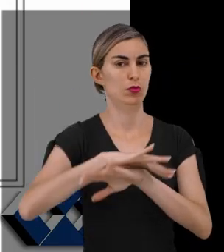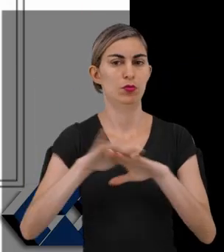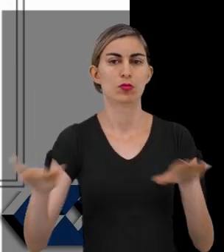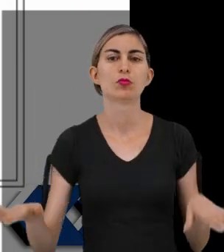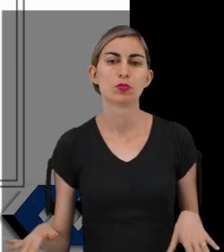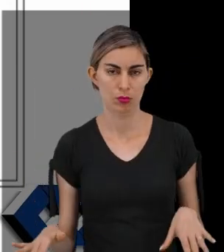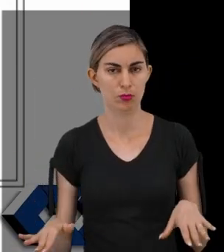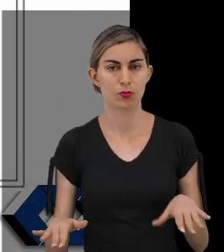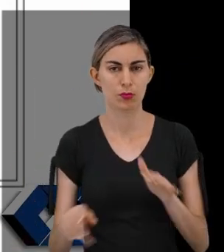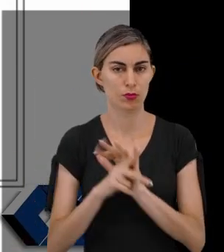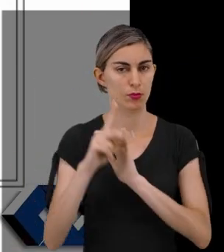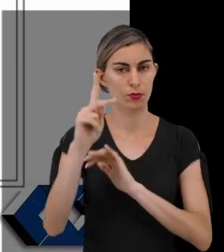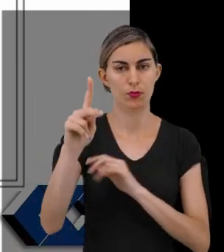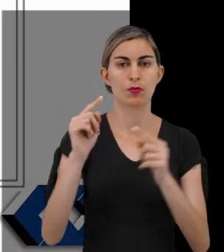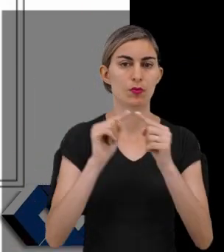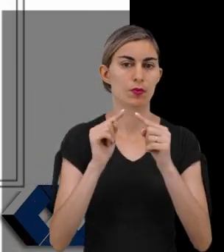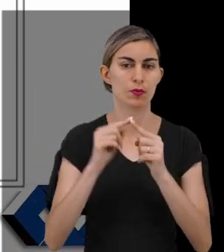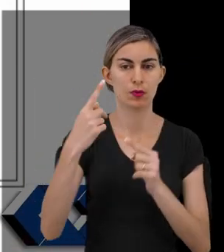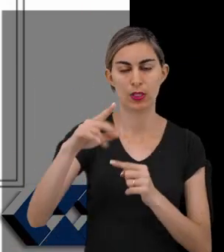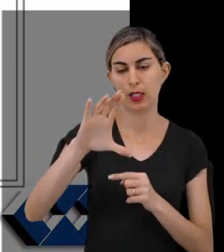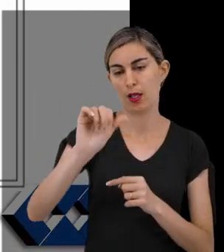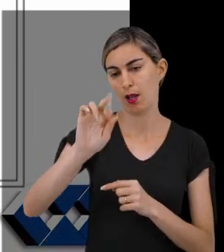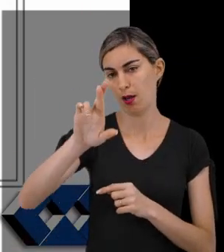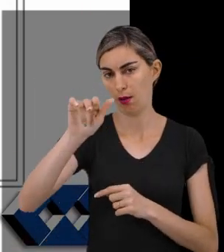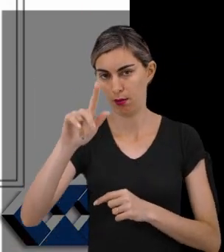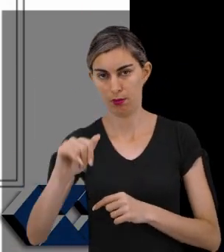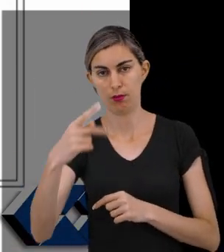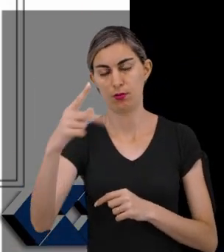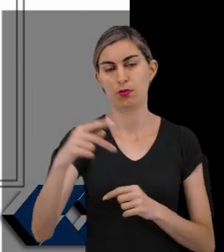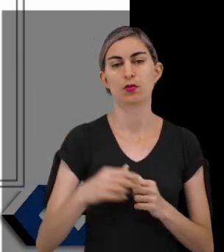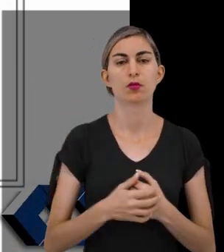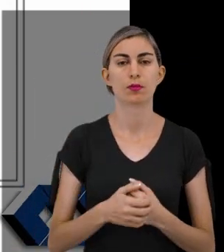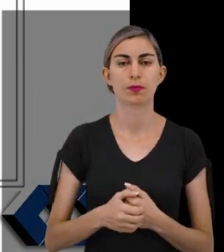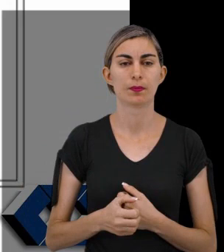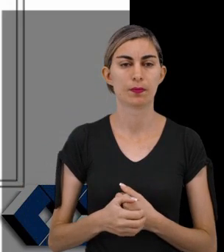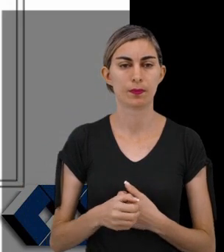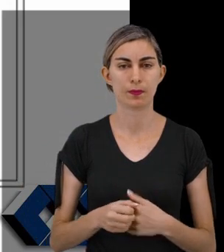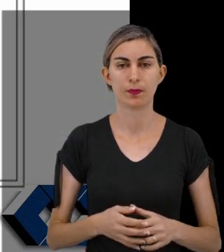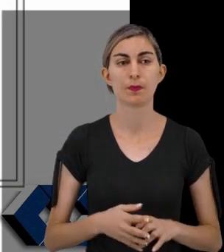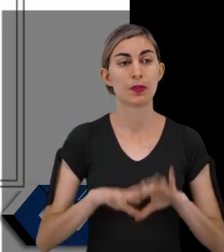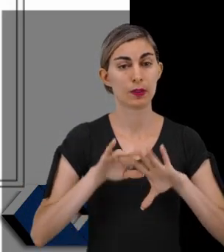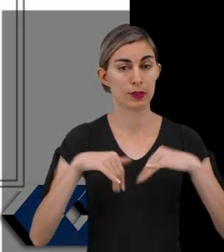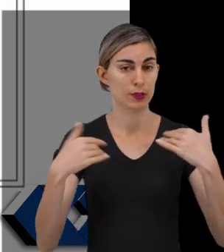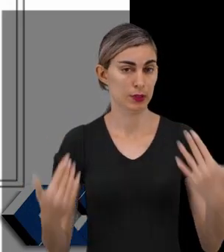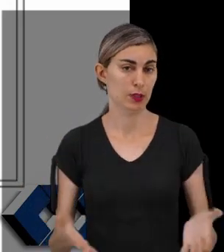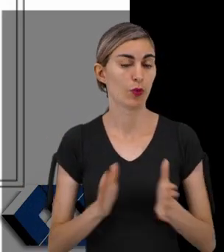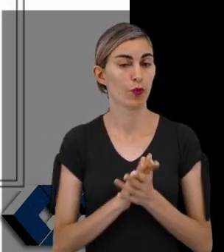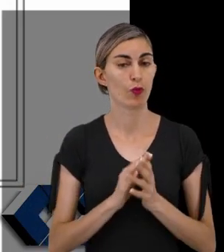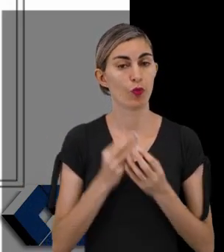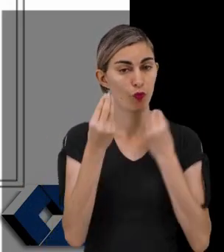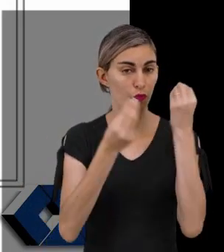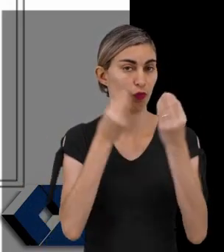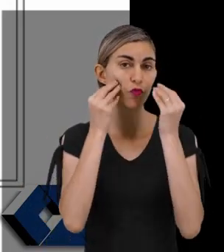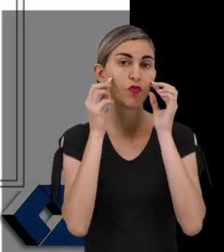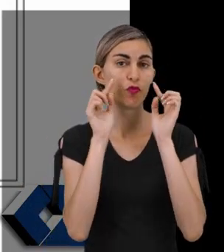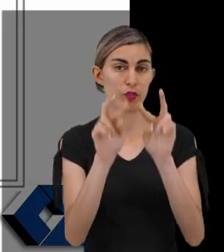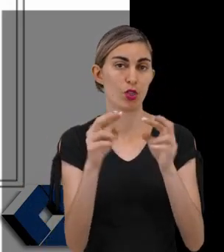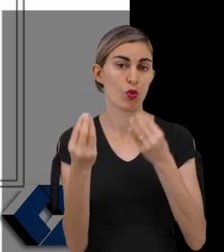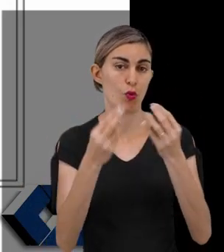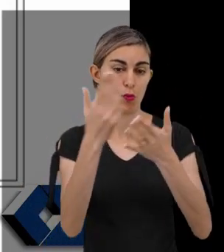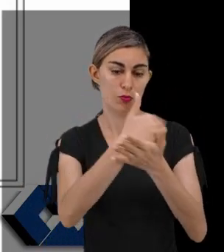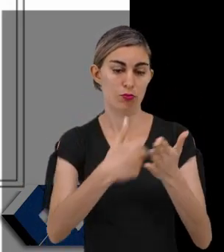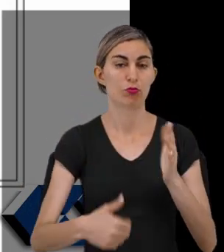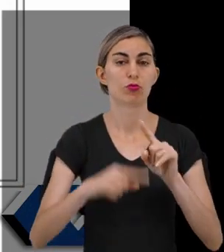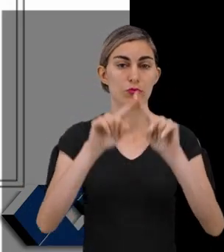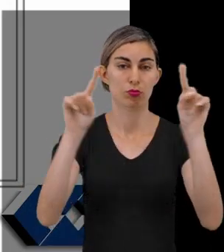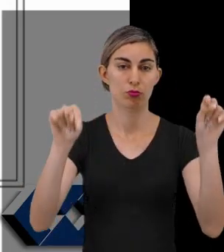uma carga específica para aquele equipamento que vai ser ligado nela. Tá? Então, vamos ver como é que se dá isso na planta.